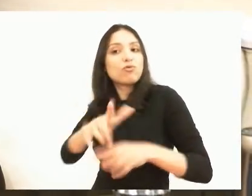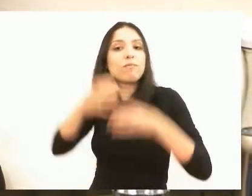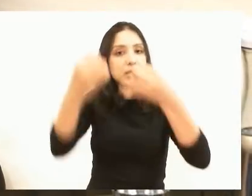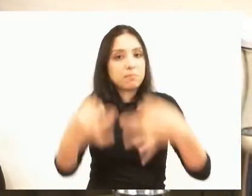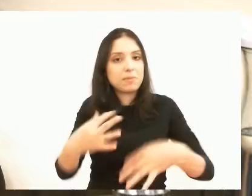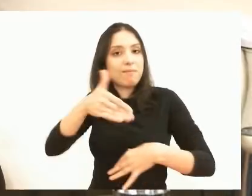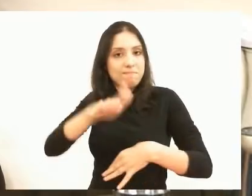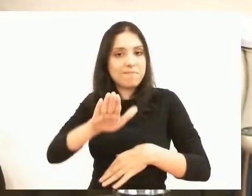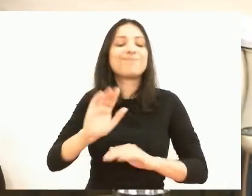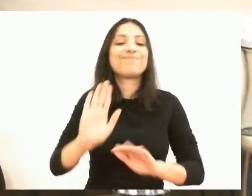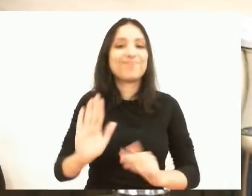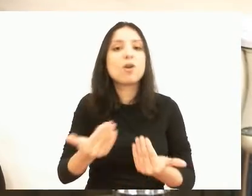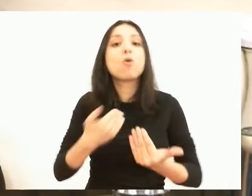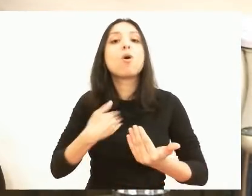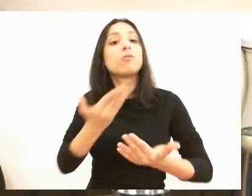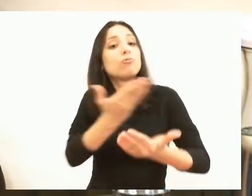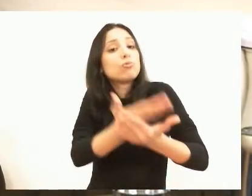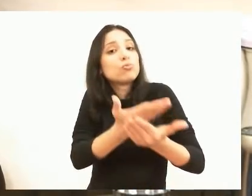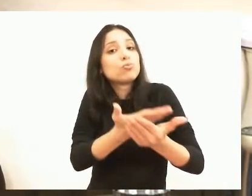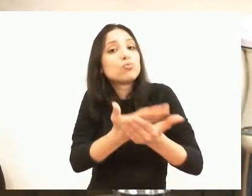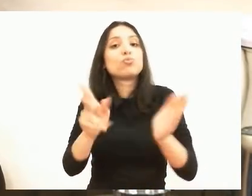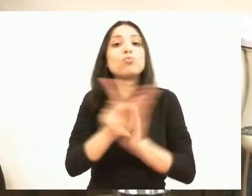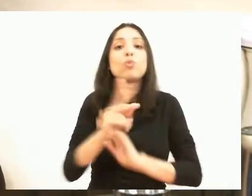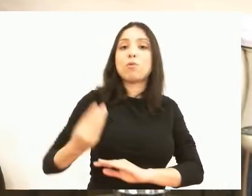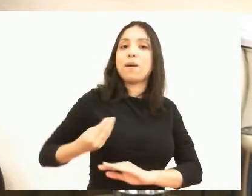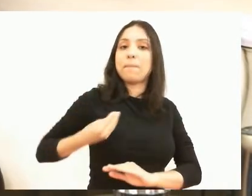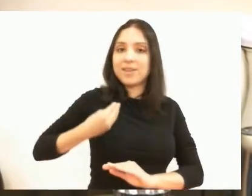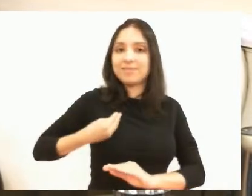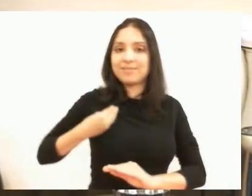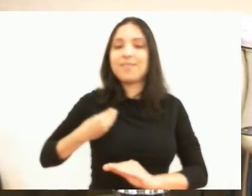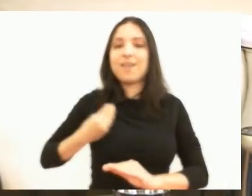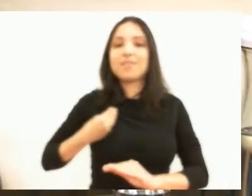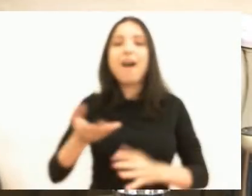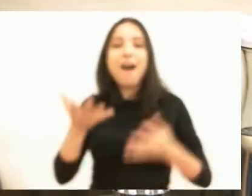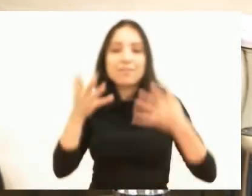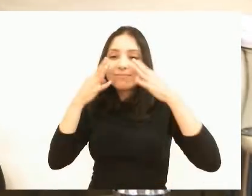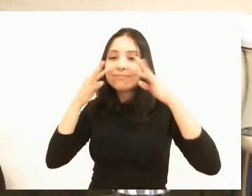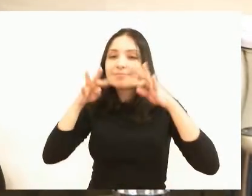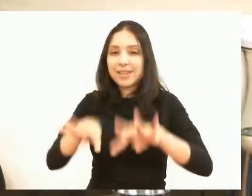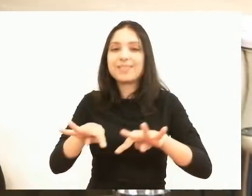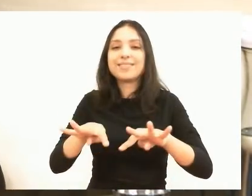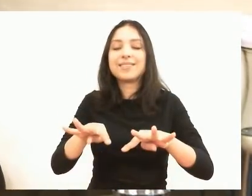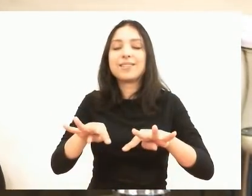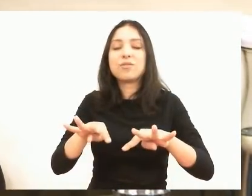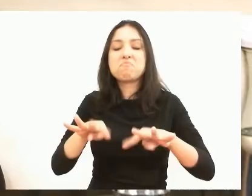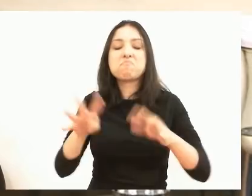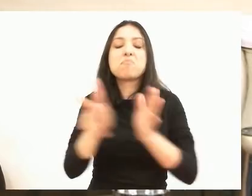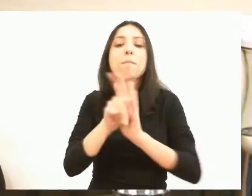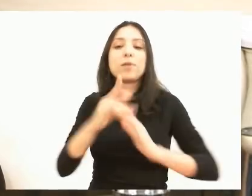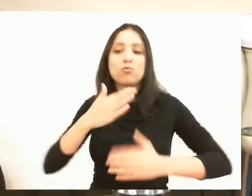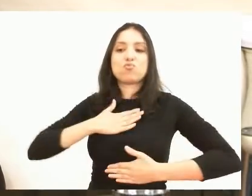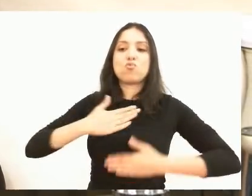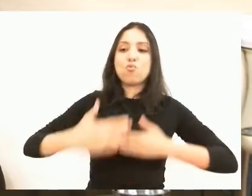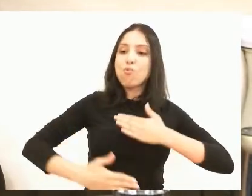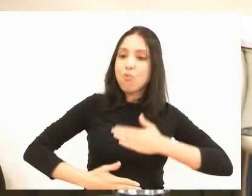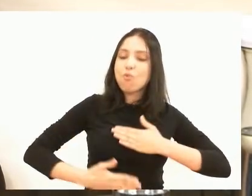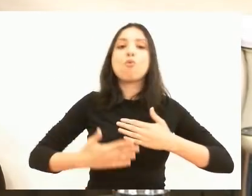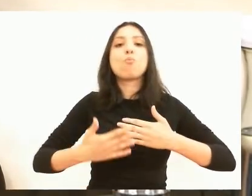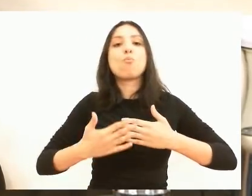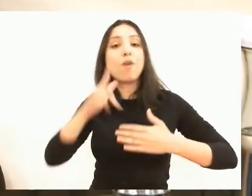então os estudos da a presença essa atenção assim então como eu falei trazem essa